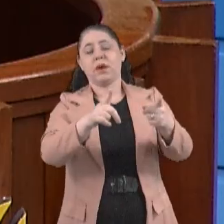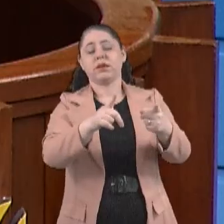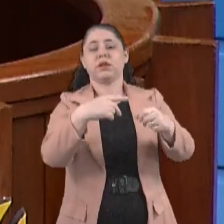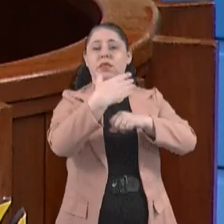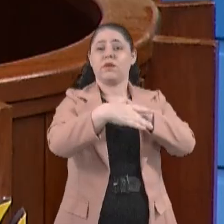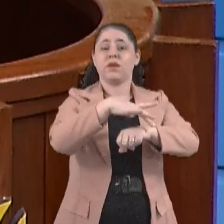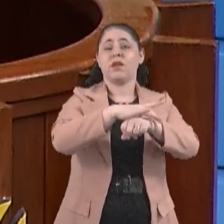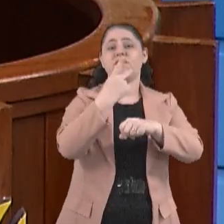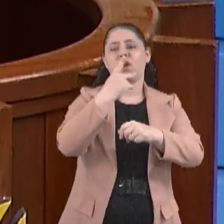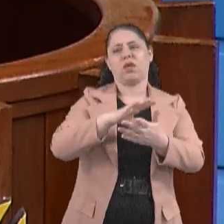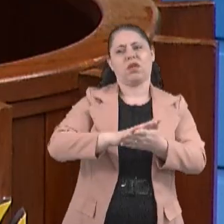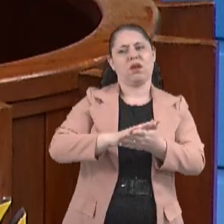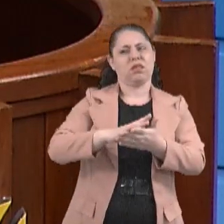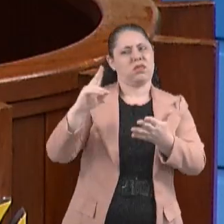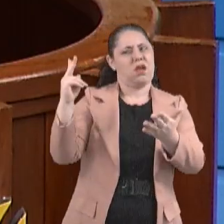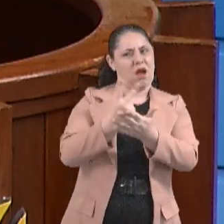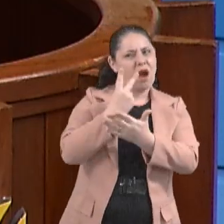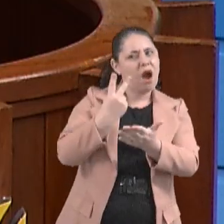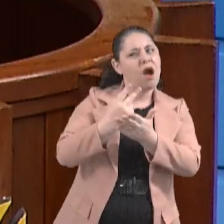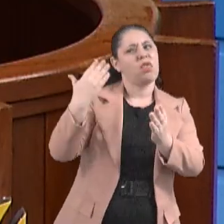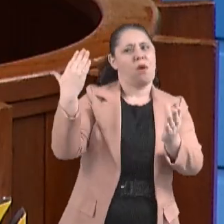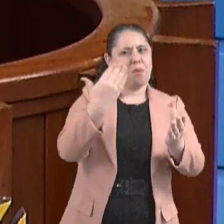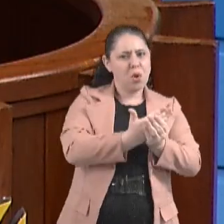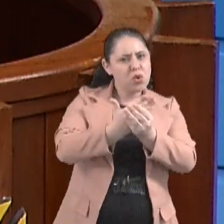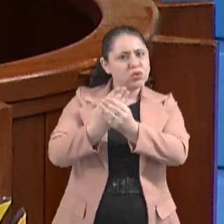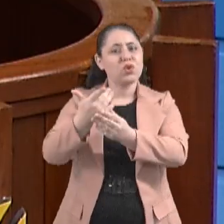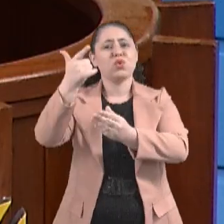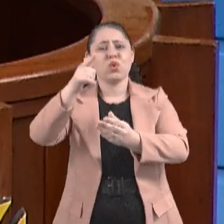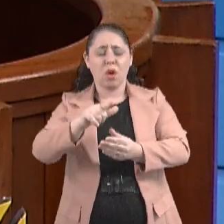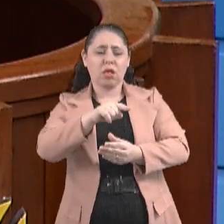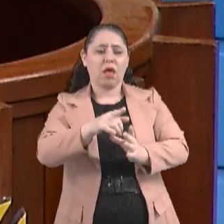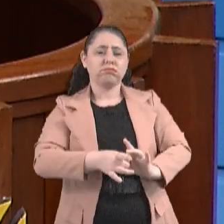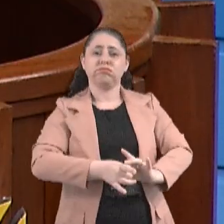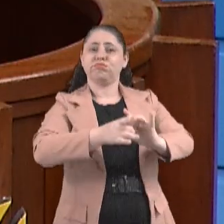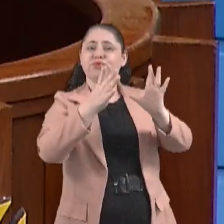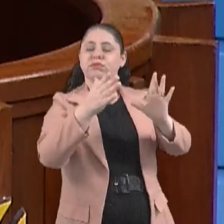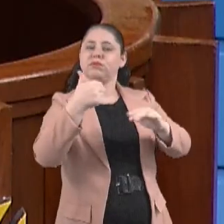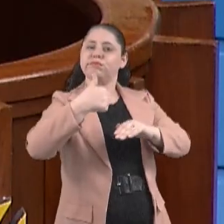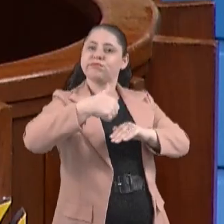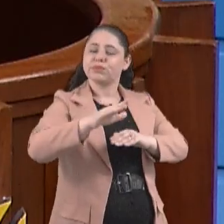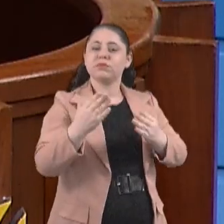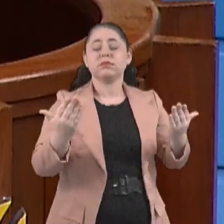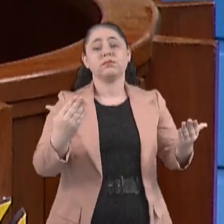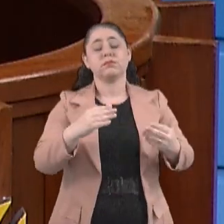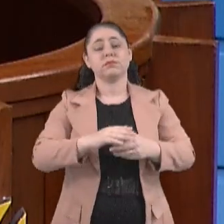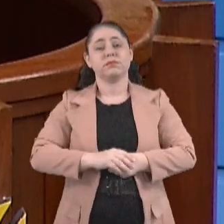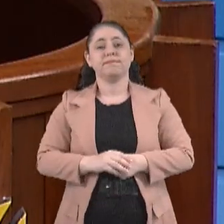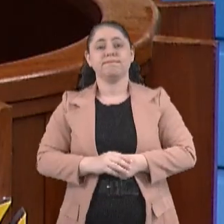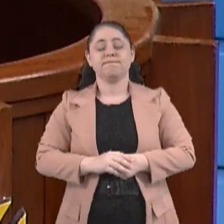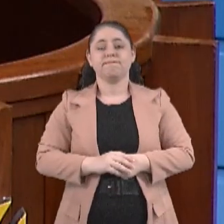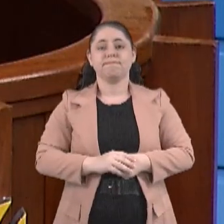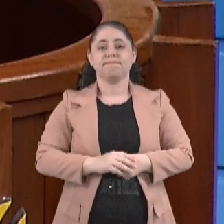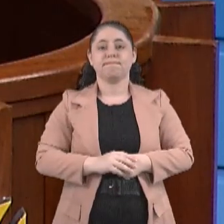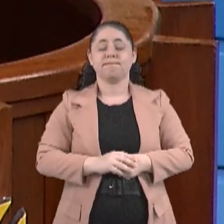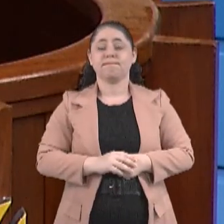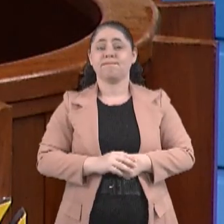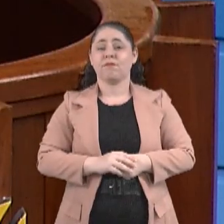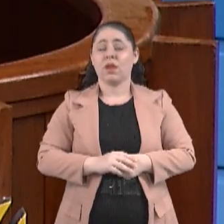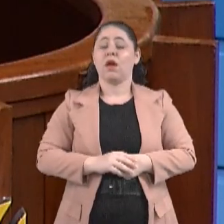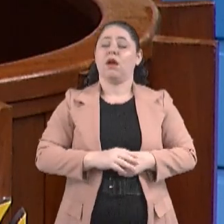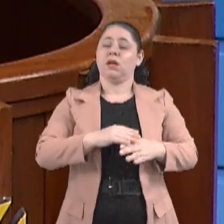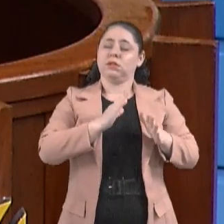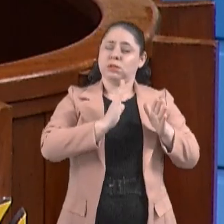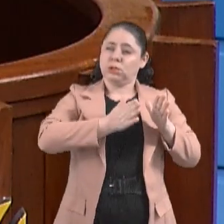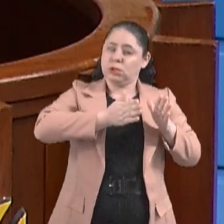defesa alegou irregularidades processuais e, mais uma vez, a sentença não foi cumprida. Apesar de toda a